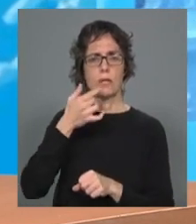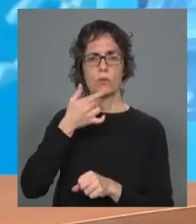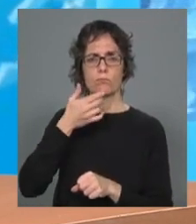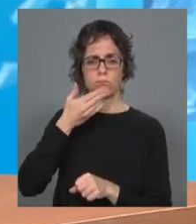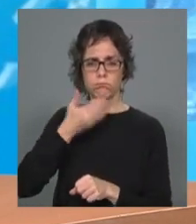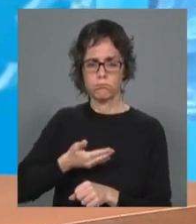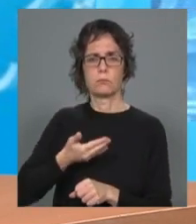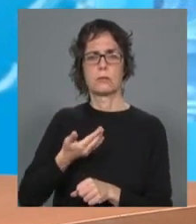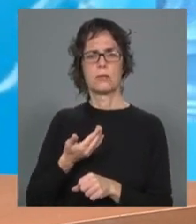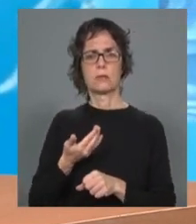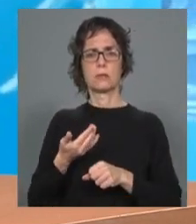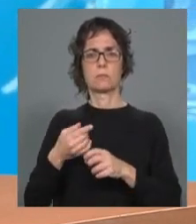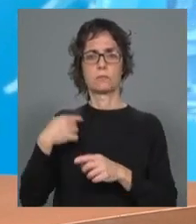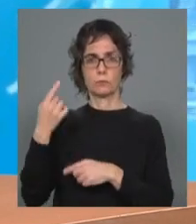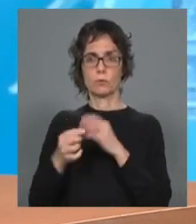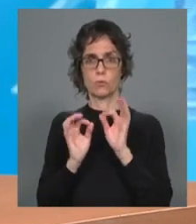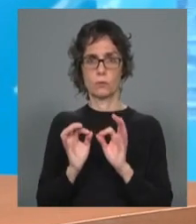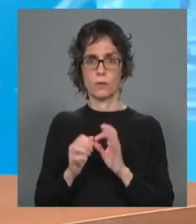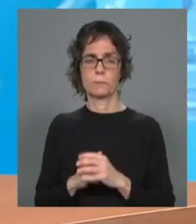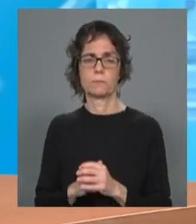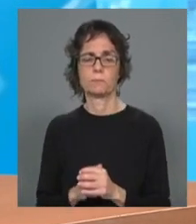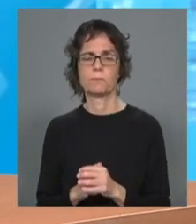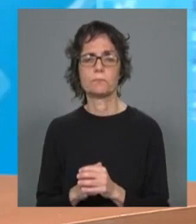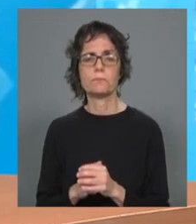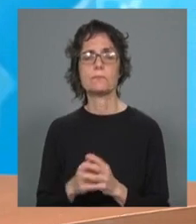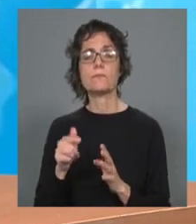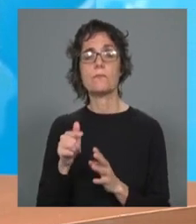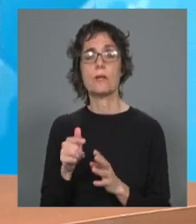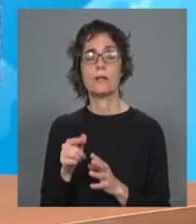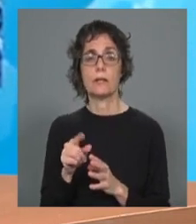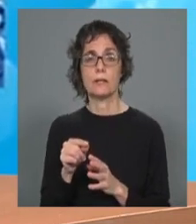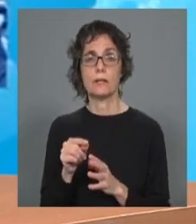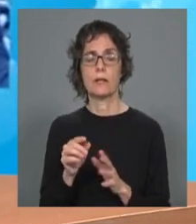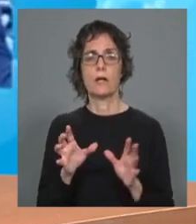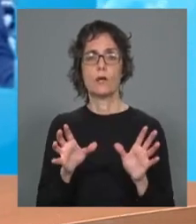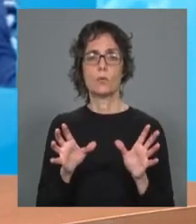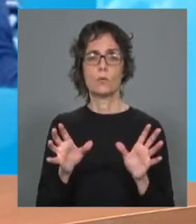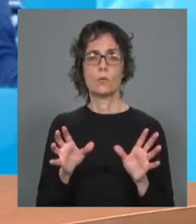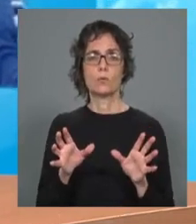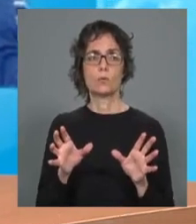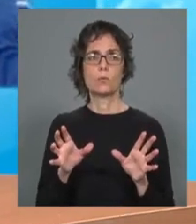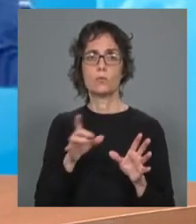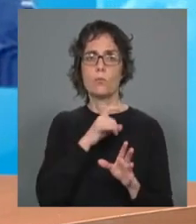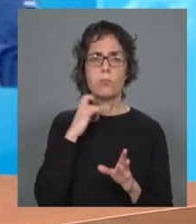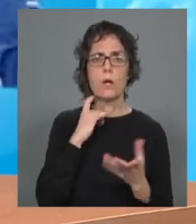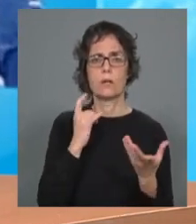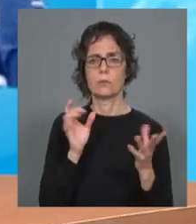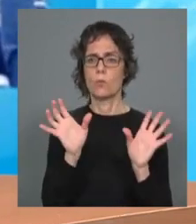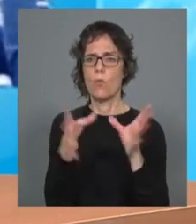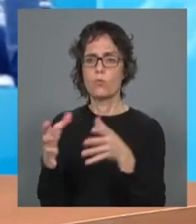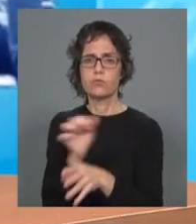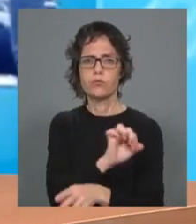património e a sua recuperação. Com o tempo, os párocos e as comunidades têm reconhecido, de facto, este trabalho da Diocese